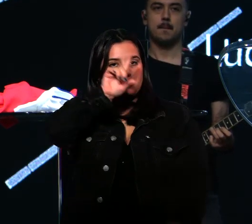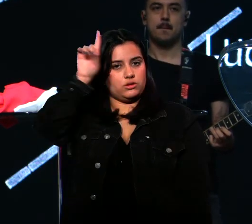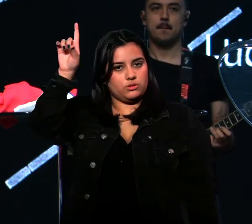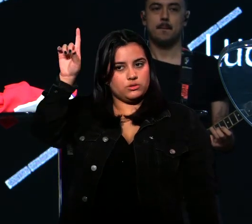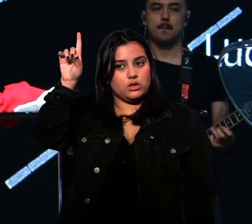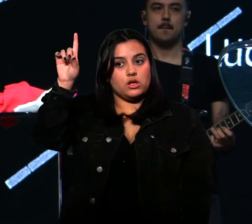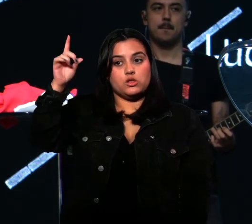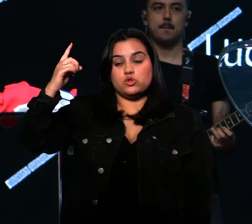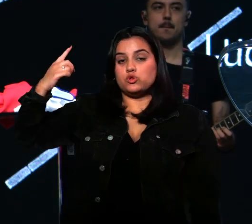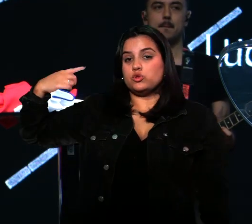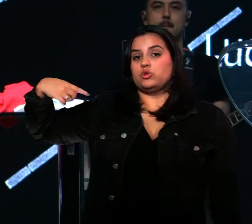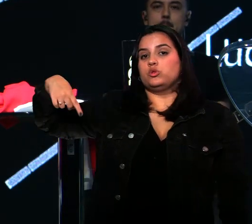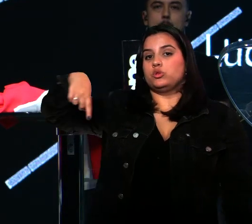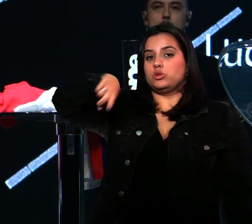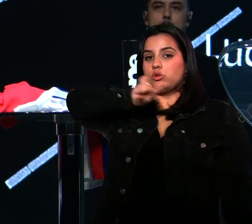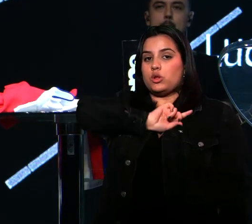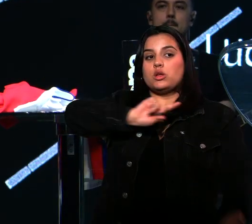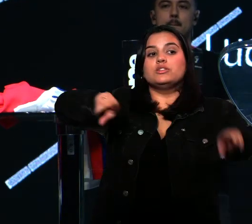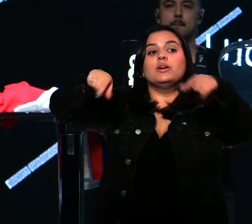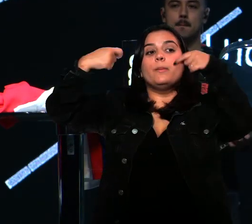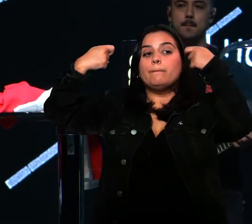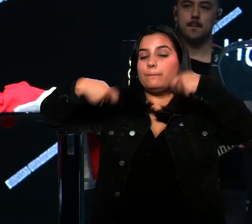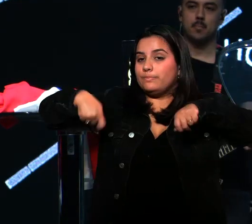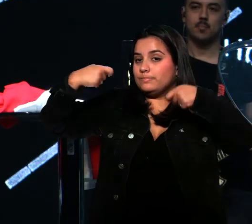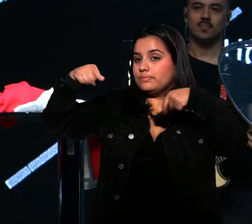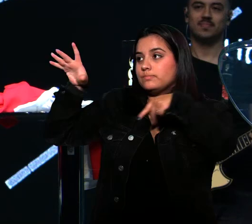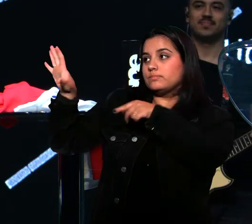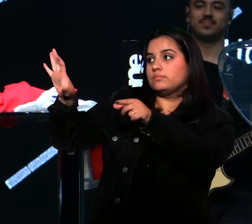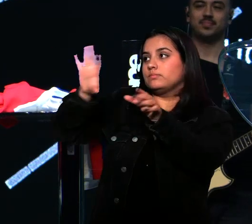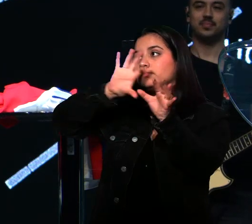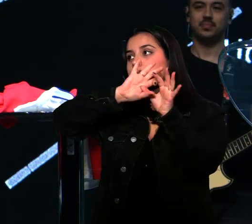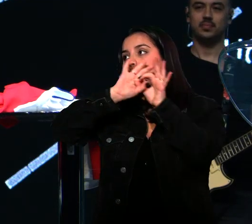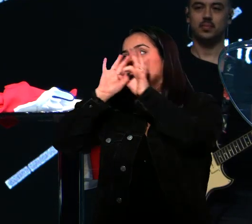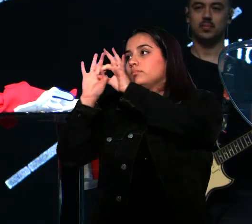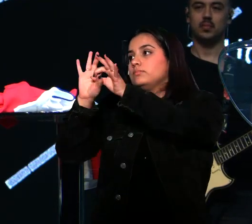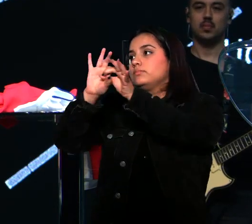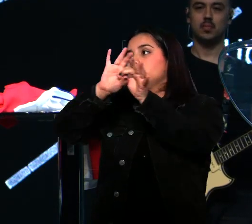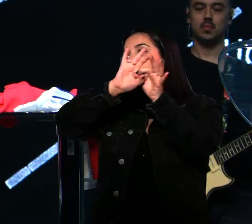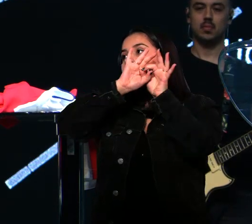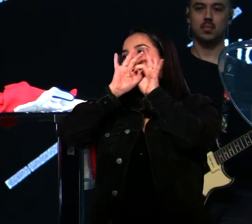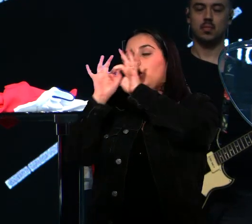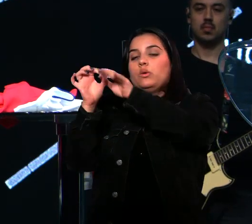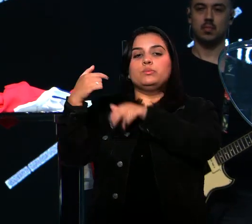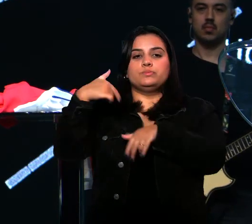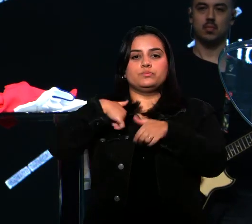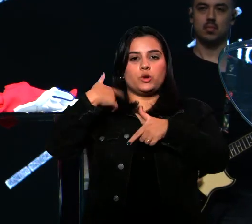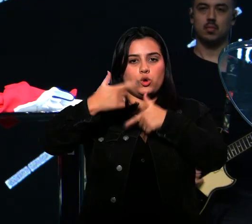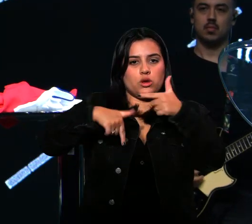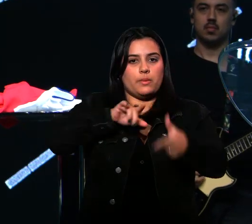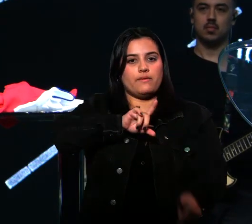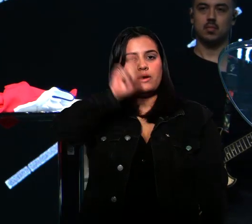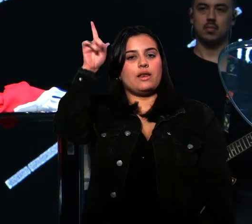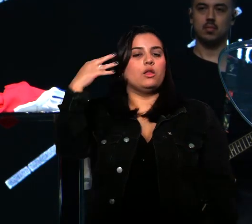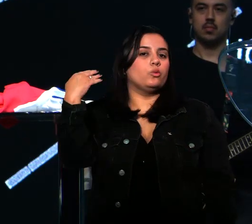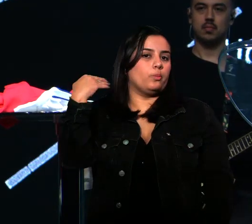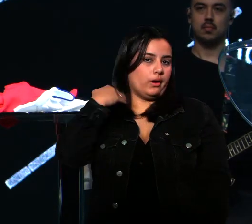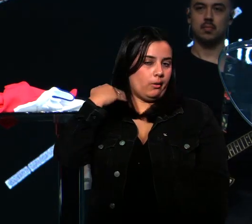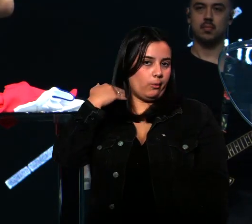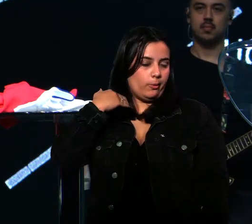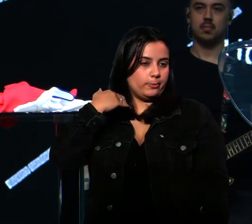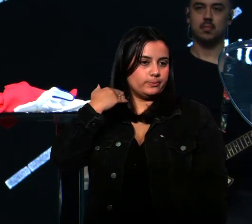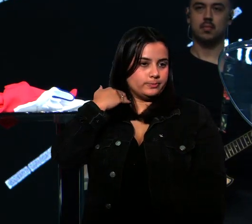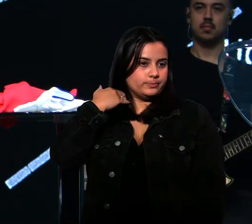Nós precisamos aprender a caminhar em unidade. Quando eu trabalhava no banco ainda no HSBC,